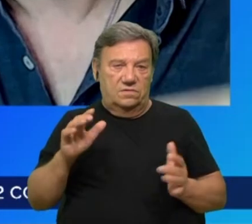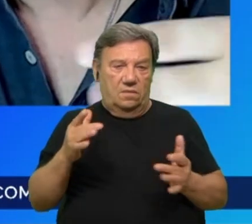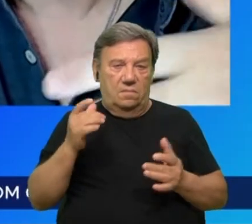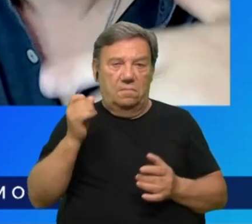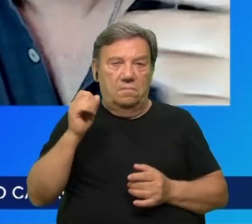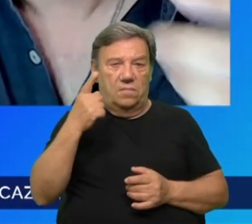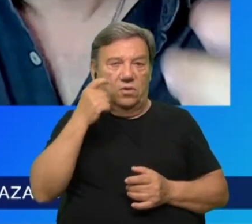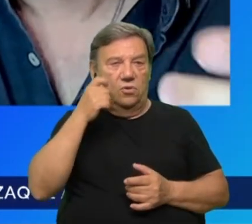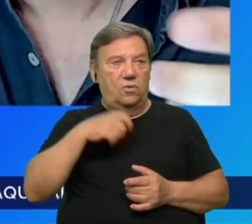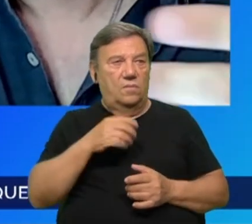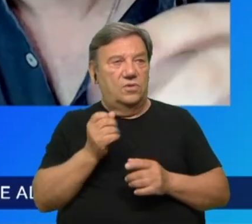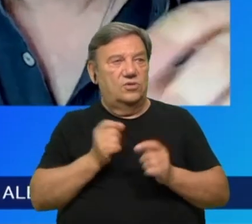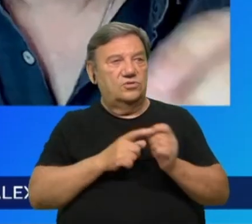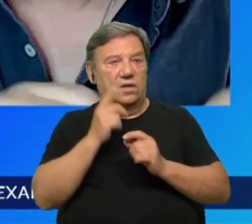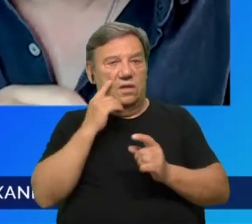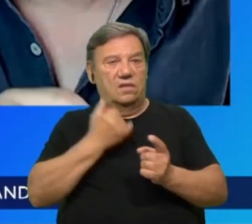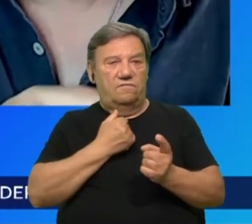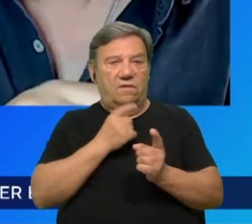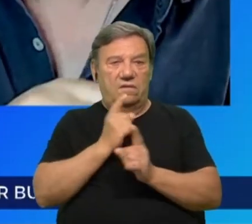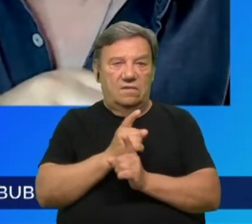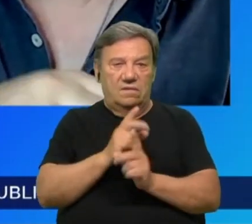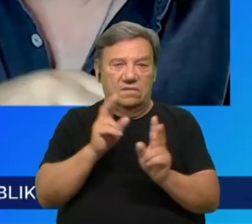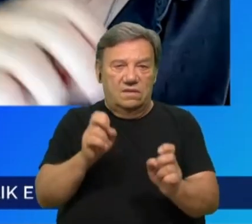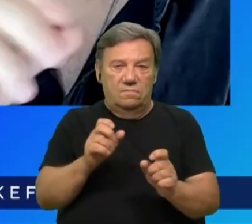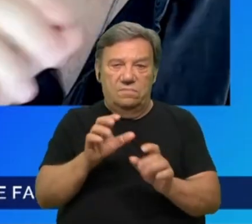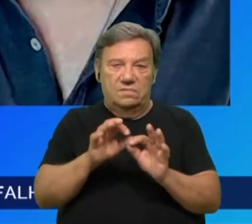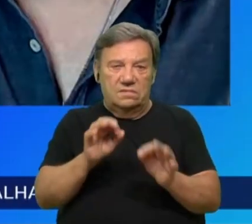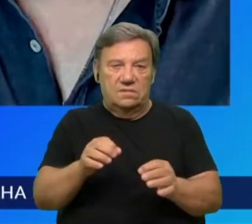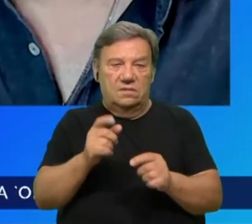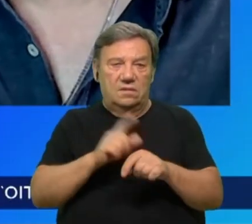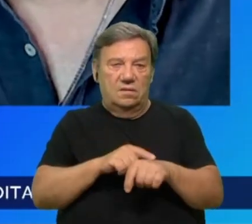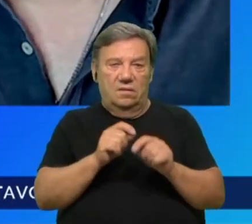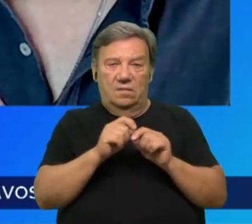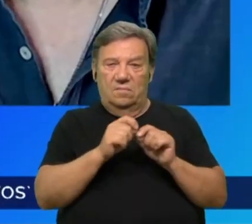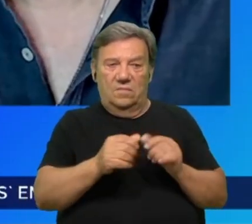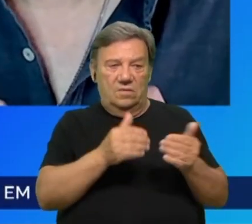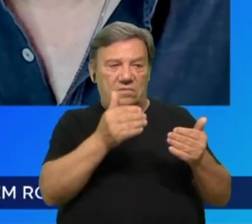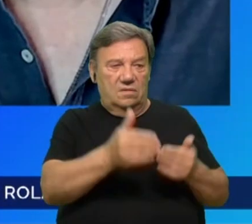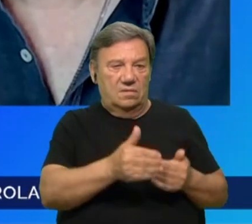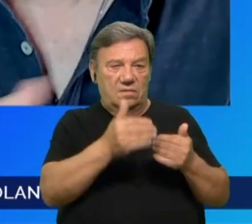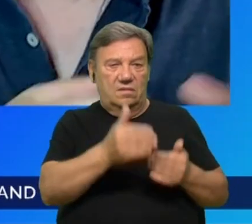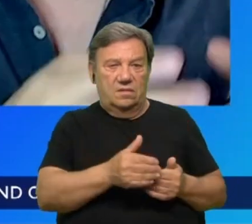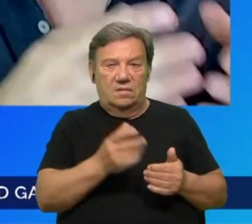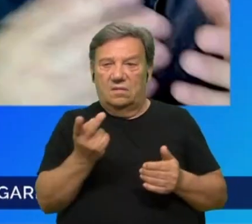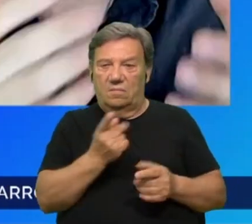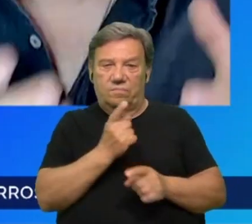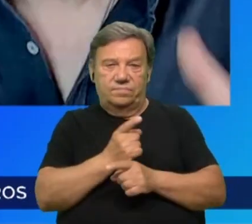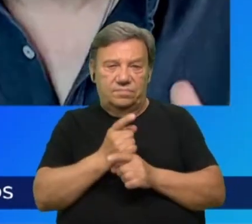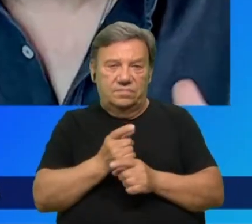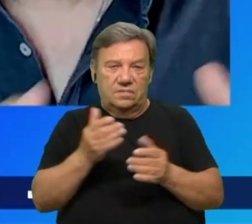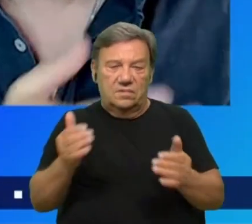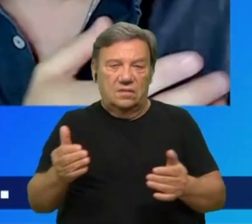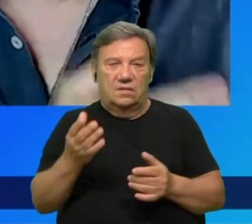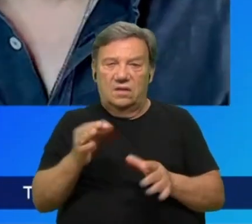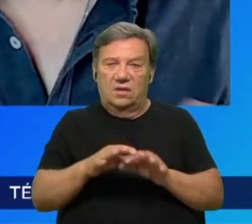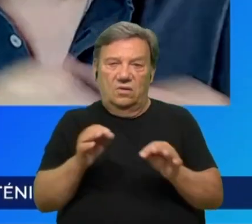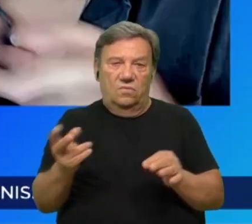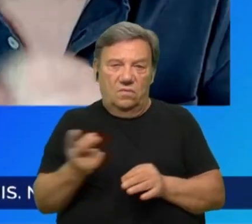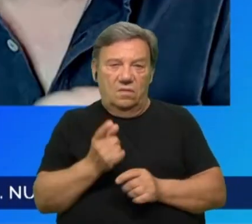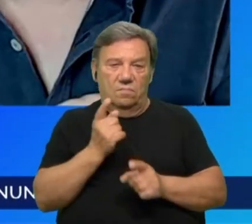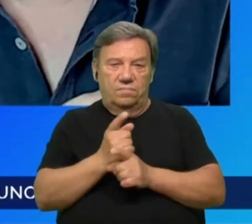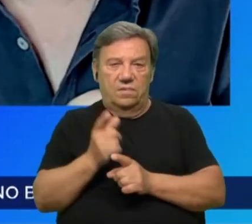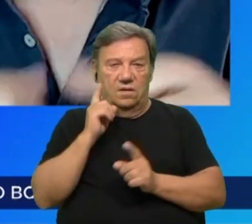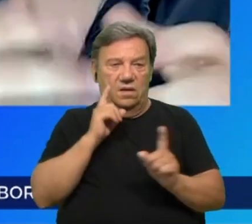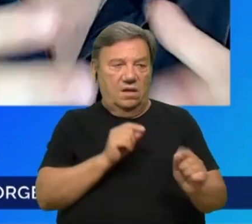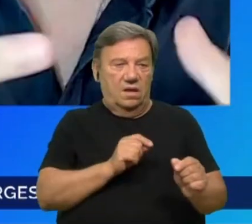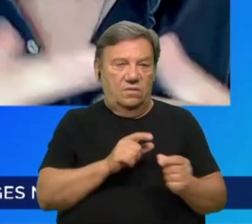corpo estelar que nós identificamos com este tipo de periodicidade tão específica e tão igual, quer no rádio,